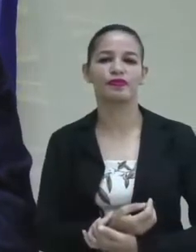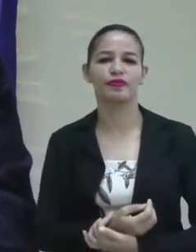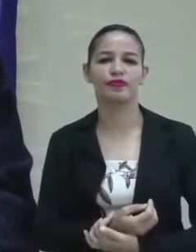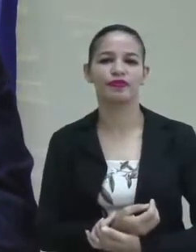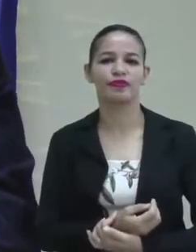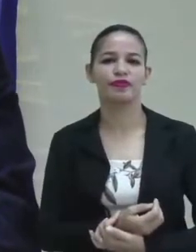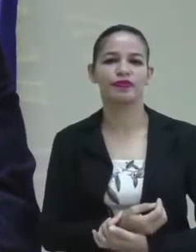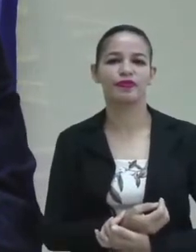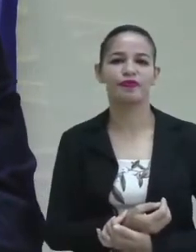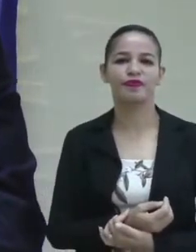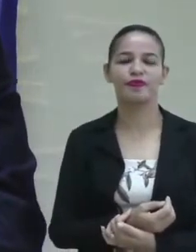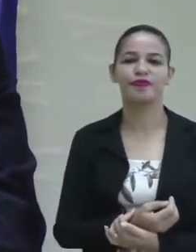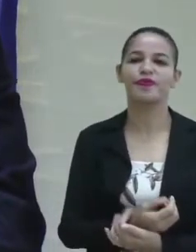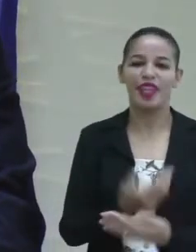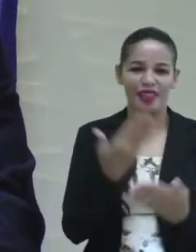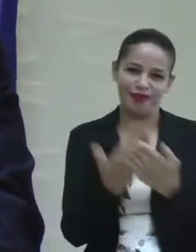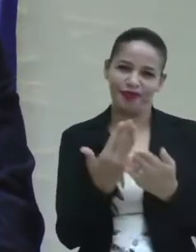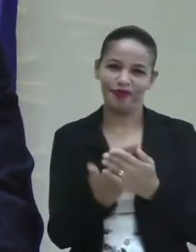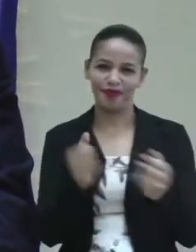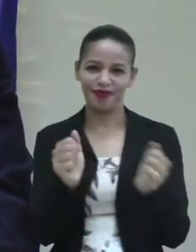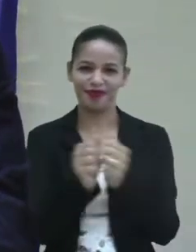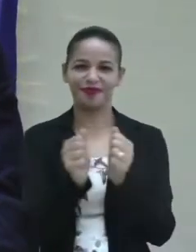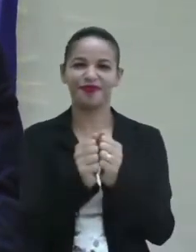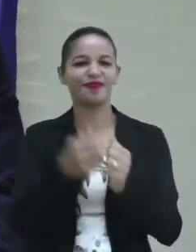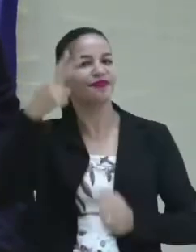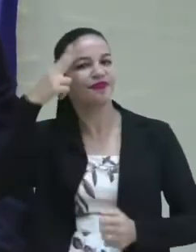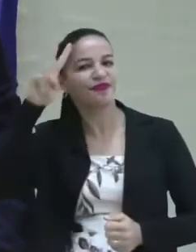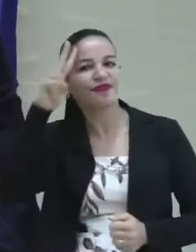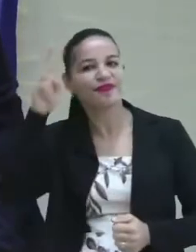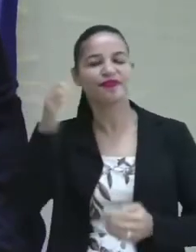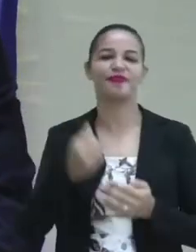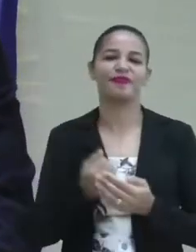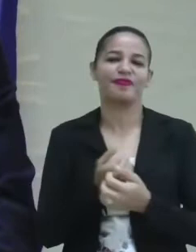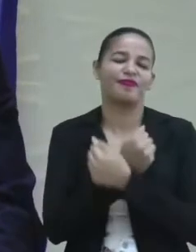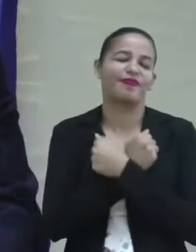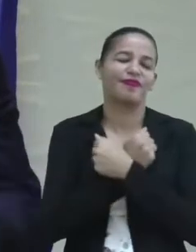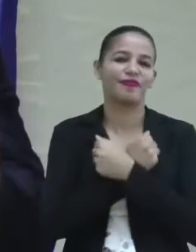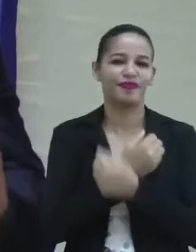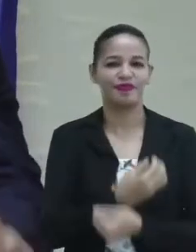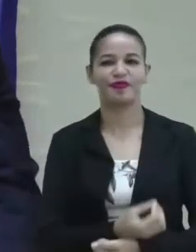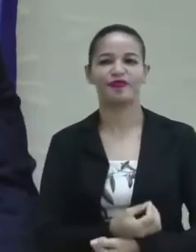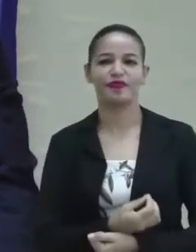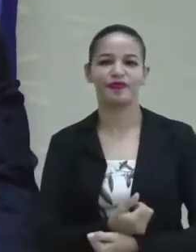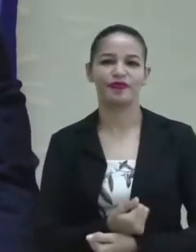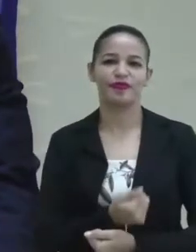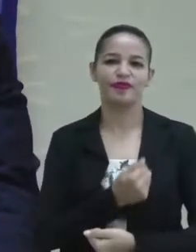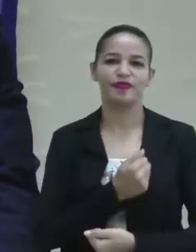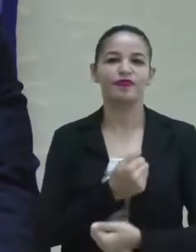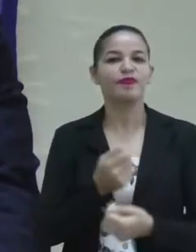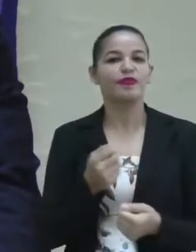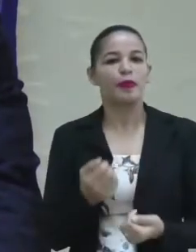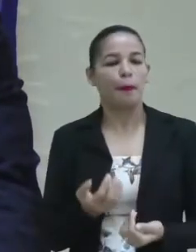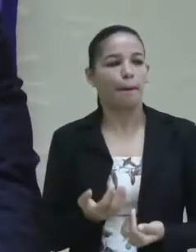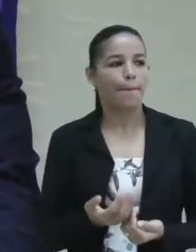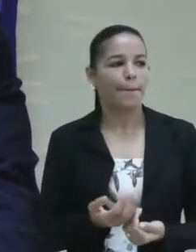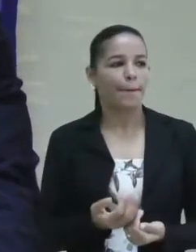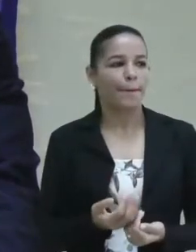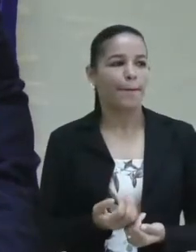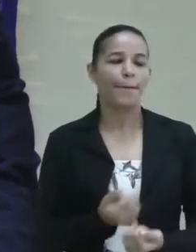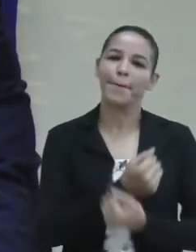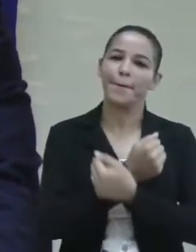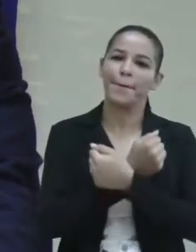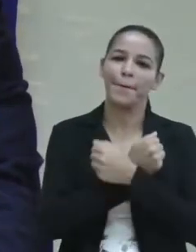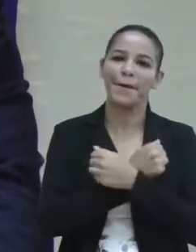pôde estudar junto. E são lembranças boas que a gente leva para a vida toda. Então, receba esse abraço e a nossa